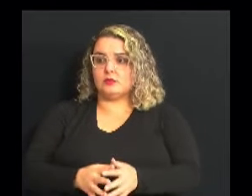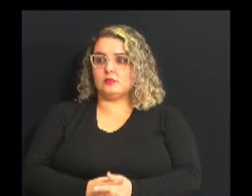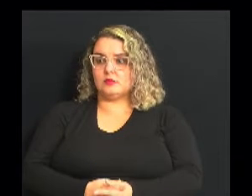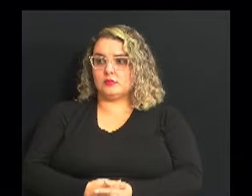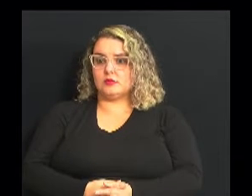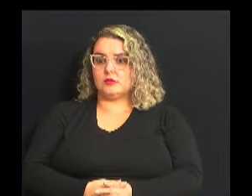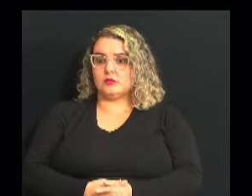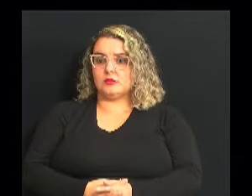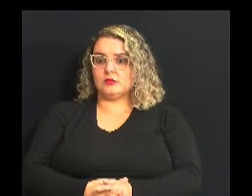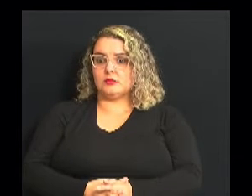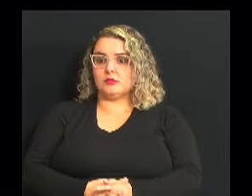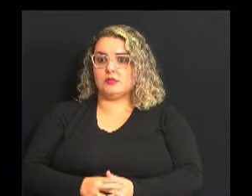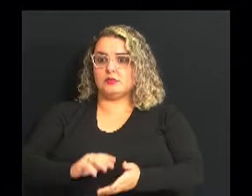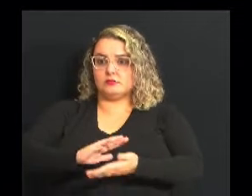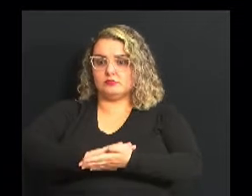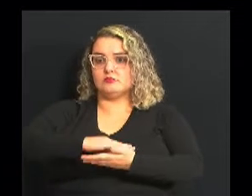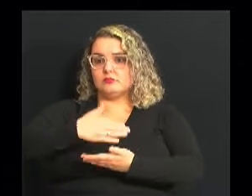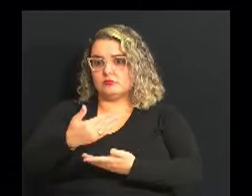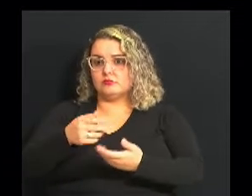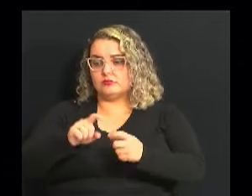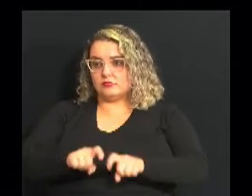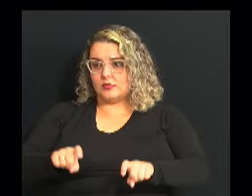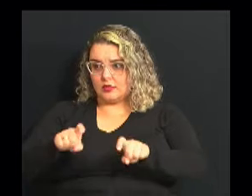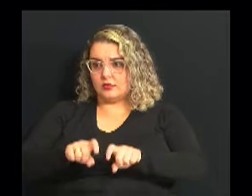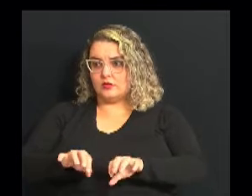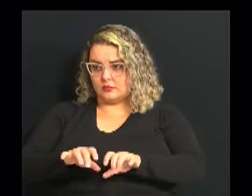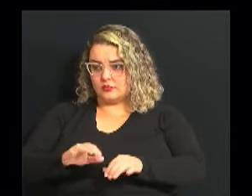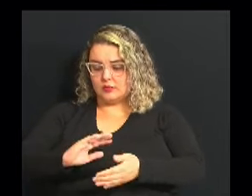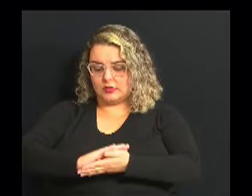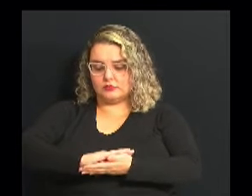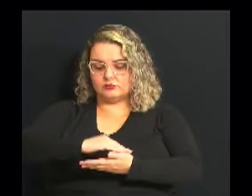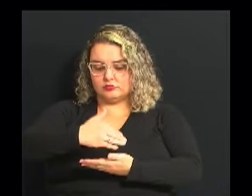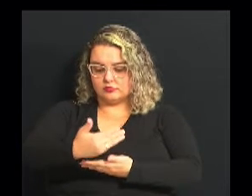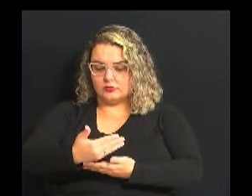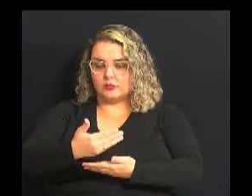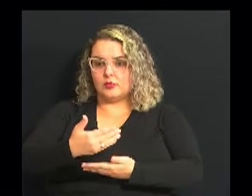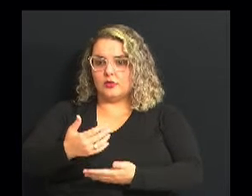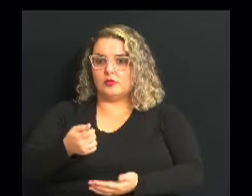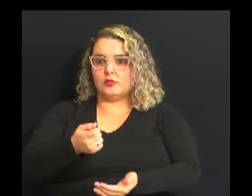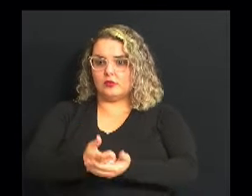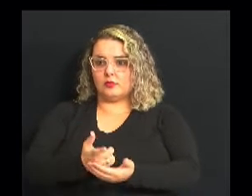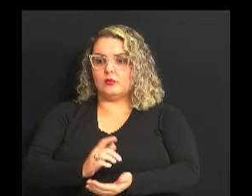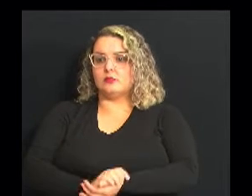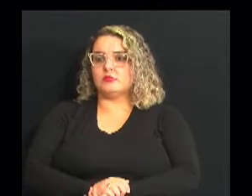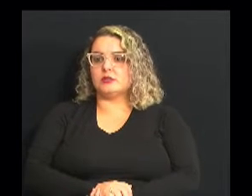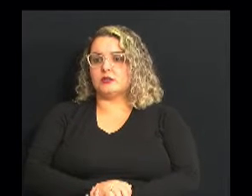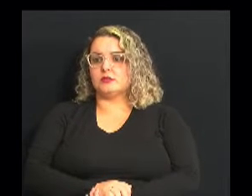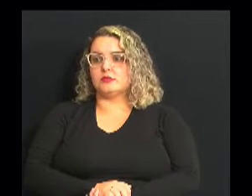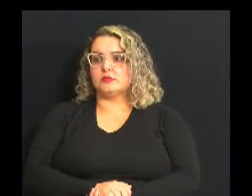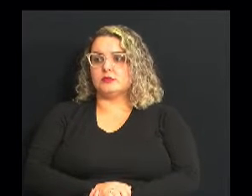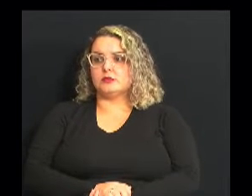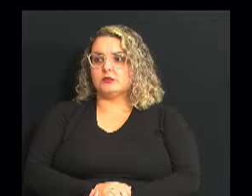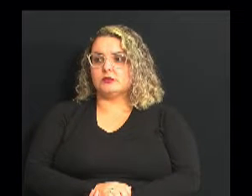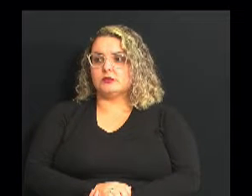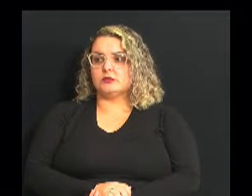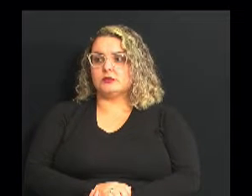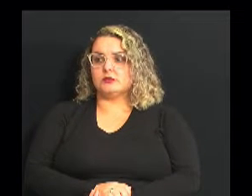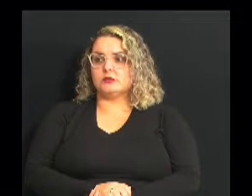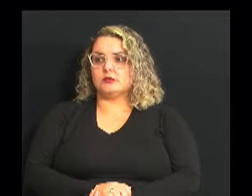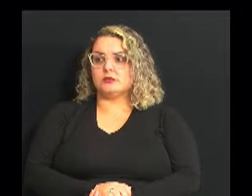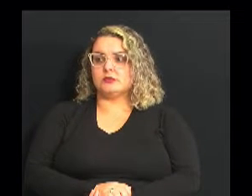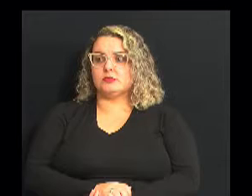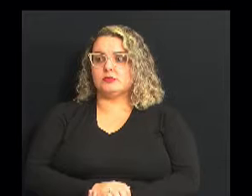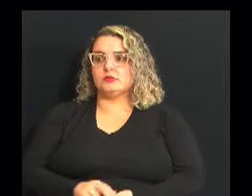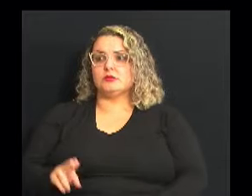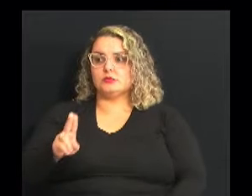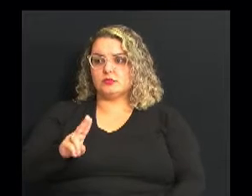aquisição de notebooks, né? Como nós temos hoje notebooks utilizados nas